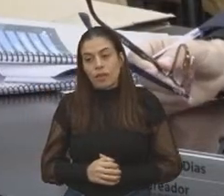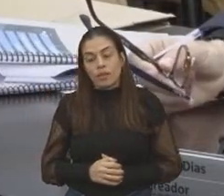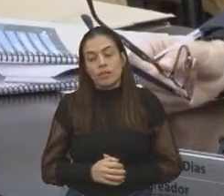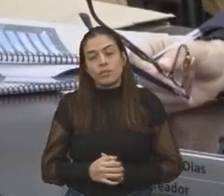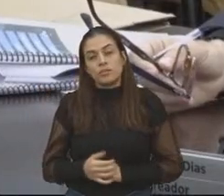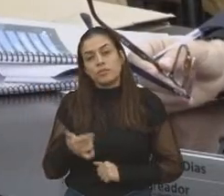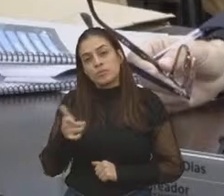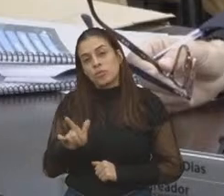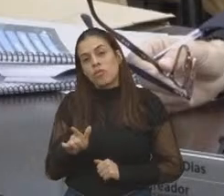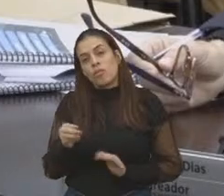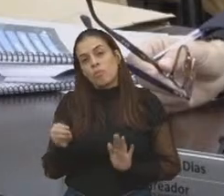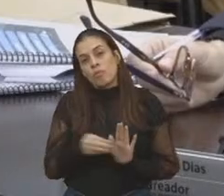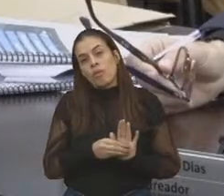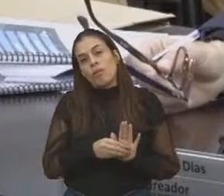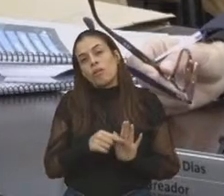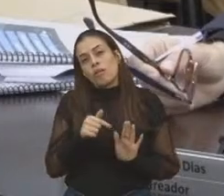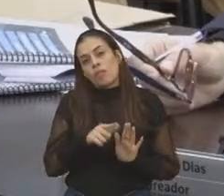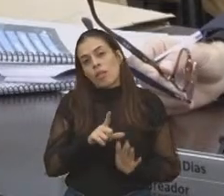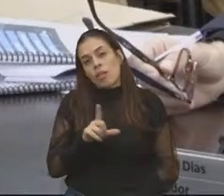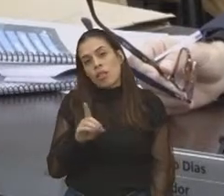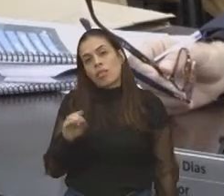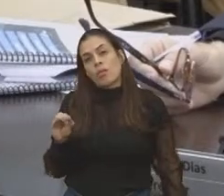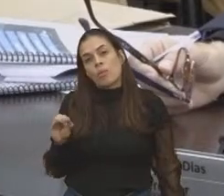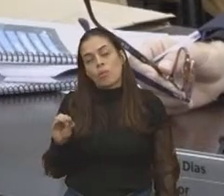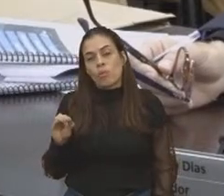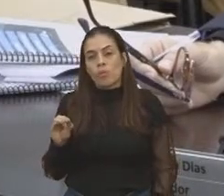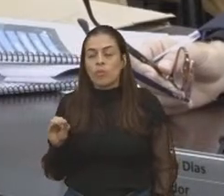se colocou na LDO.